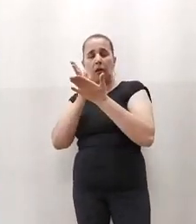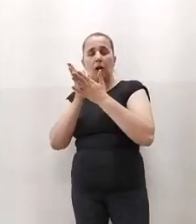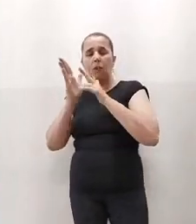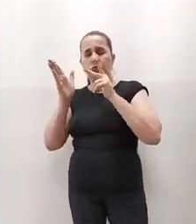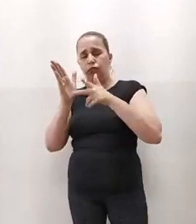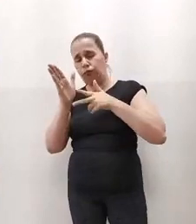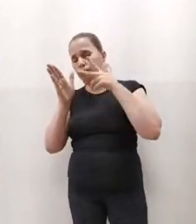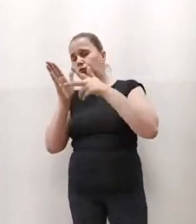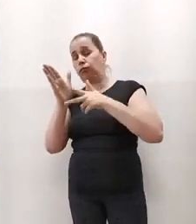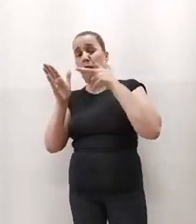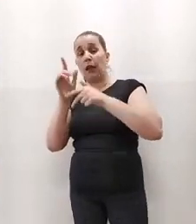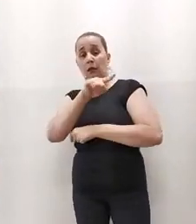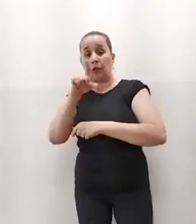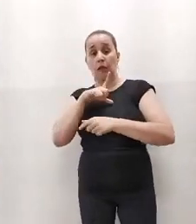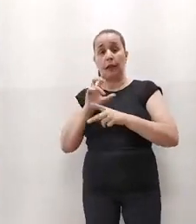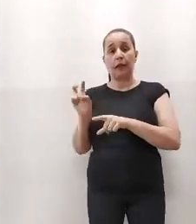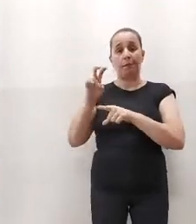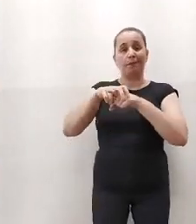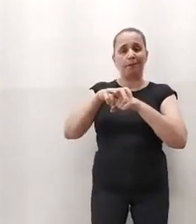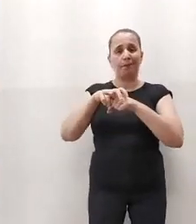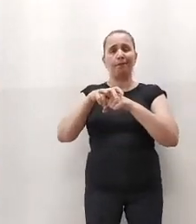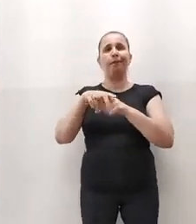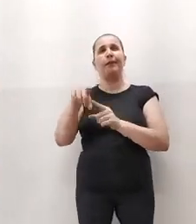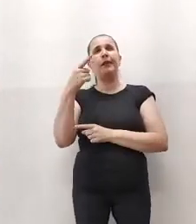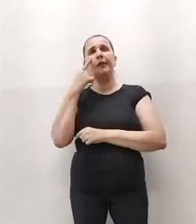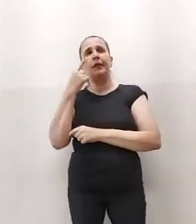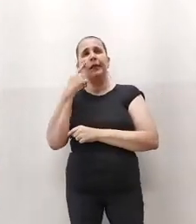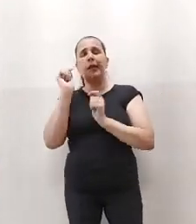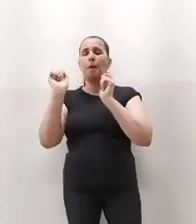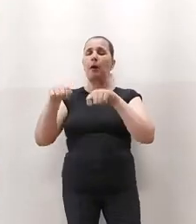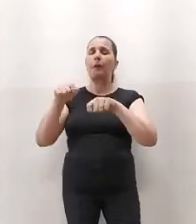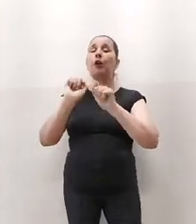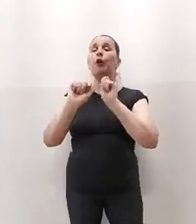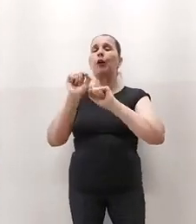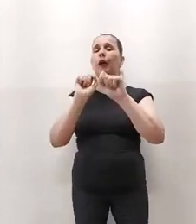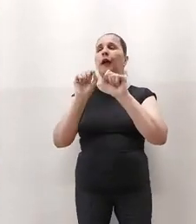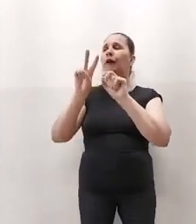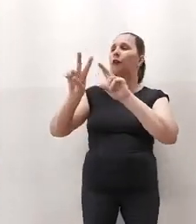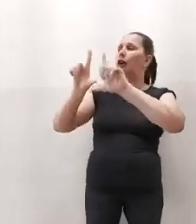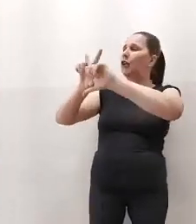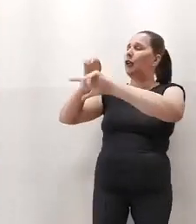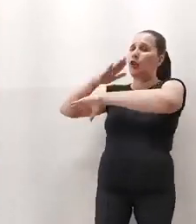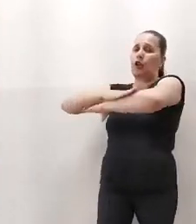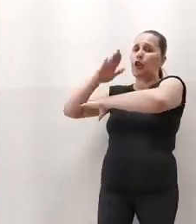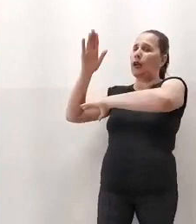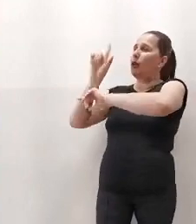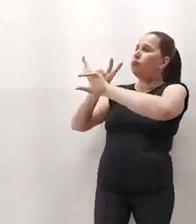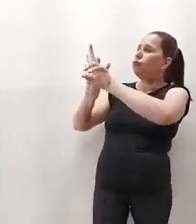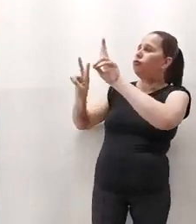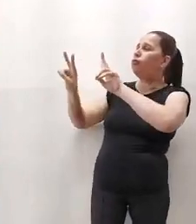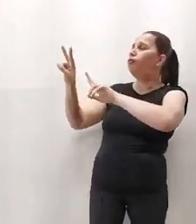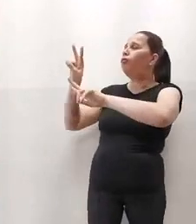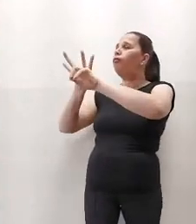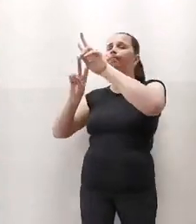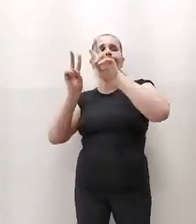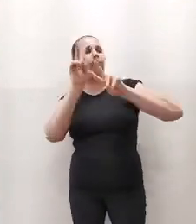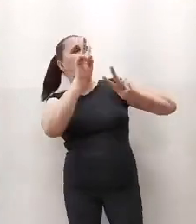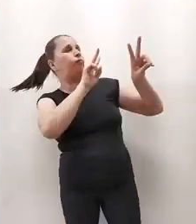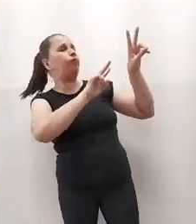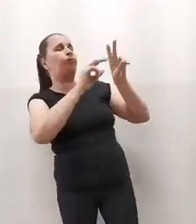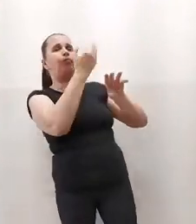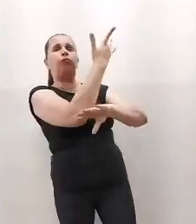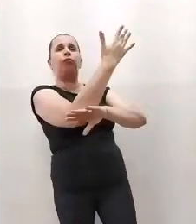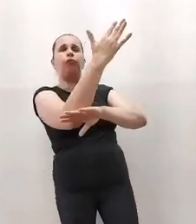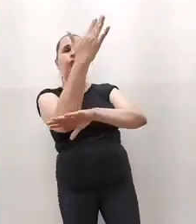nesse trem você está sentado e você tem a possibilidade de olhar as janelas do lado de fora e ver toda a